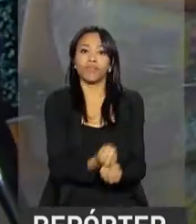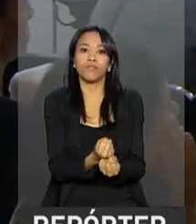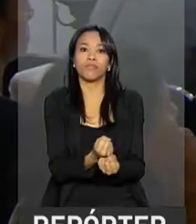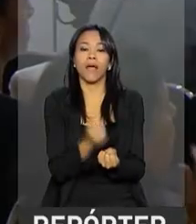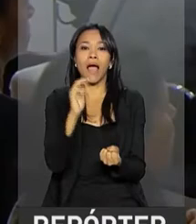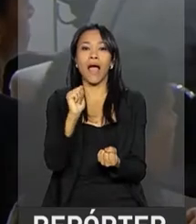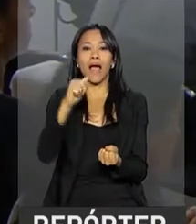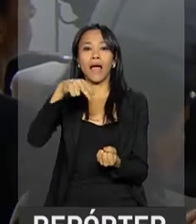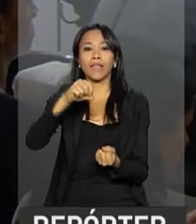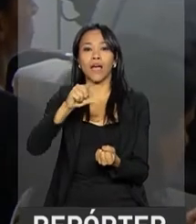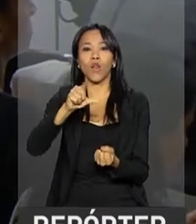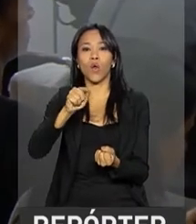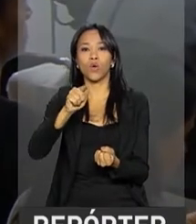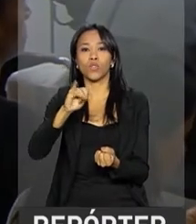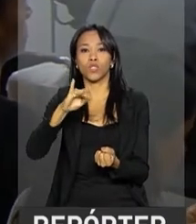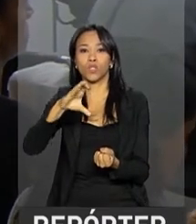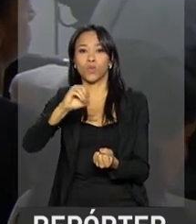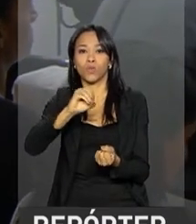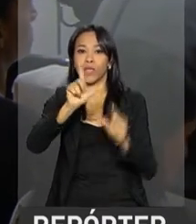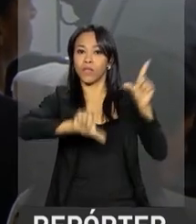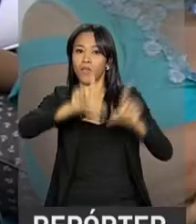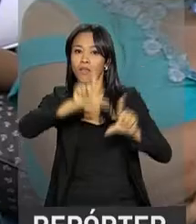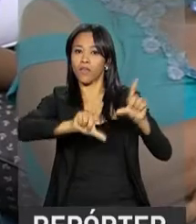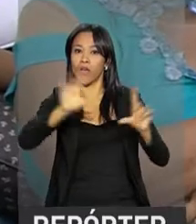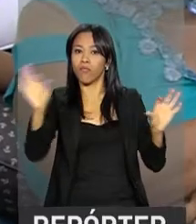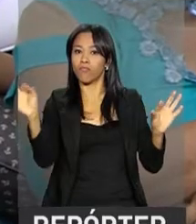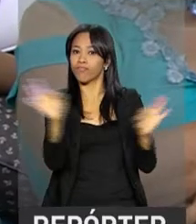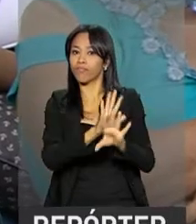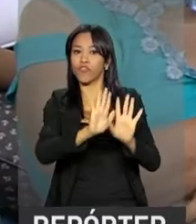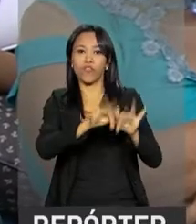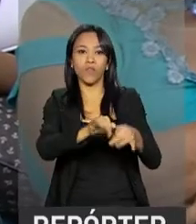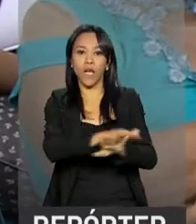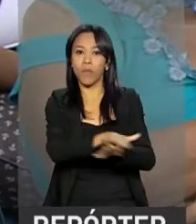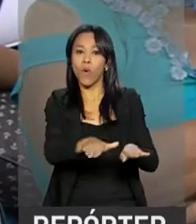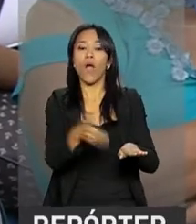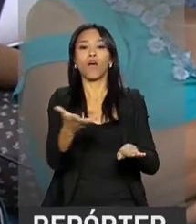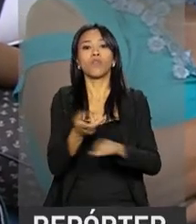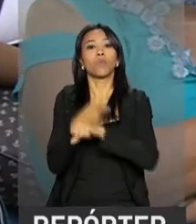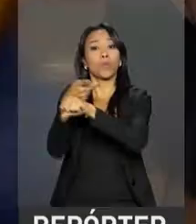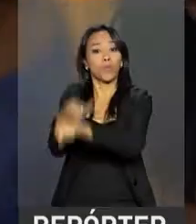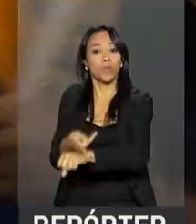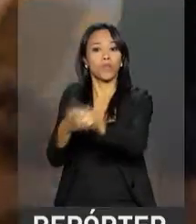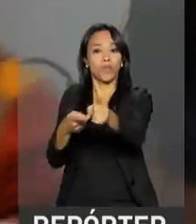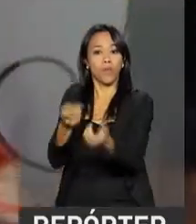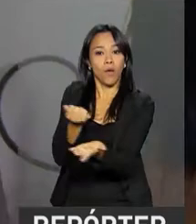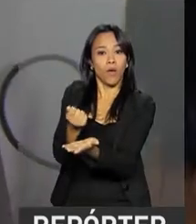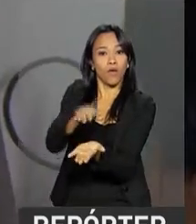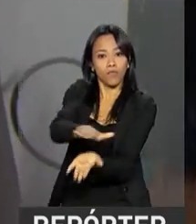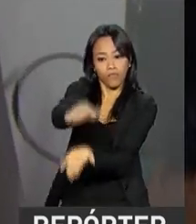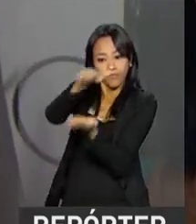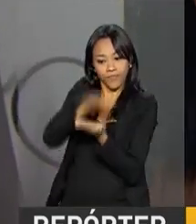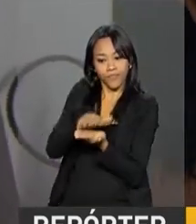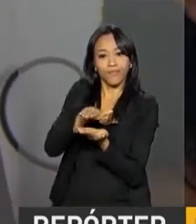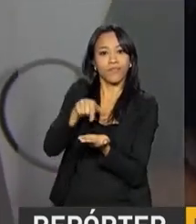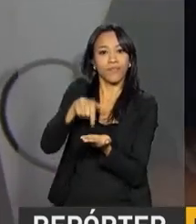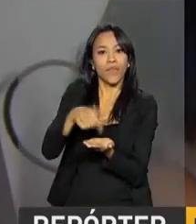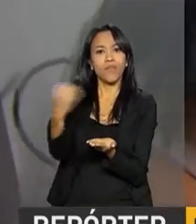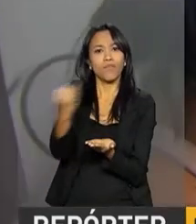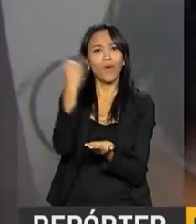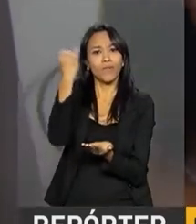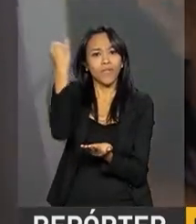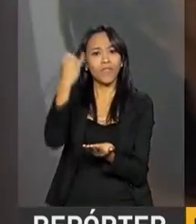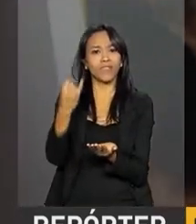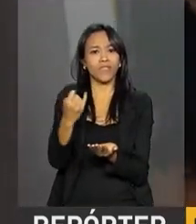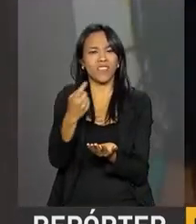estado, tem muita gente aproveitando para garantir mais qualidade para dentro das telinhas. Eu achei muito importante que a minha televisão é da